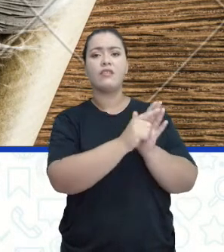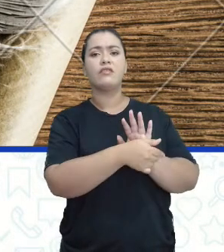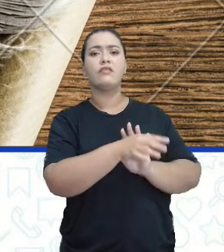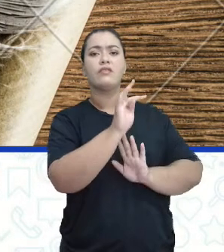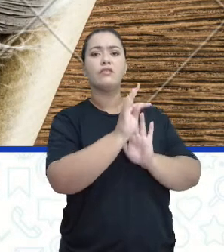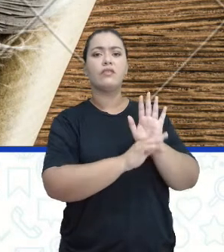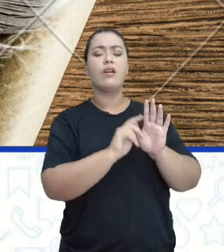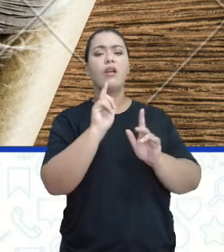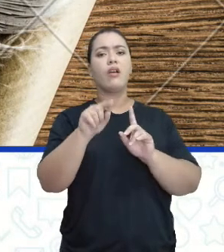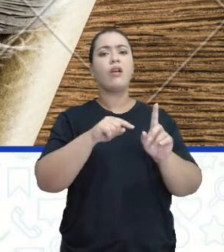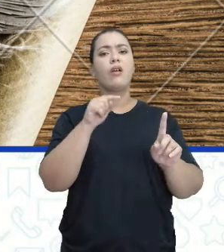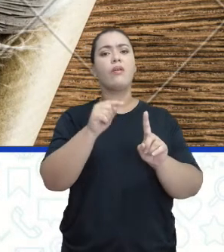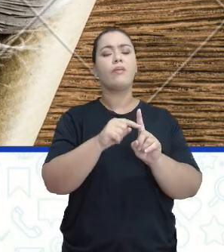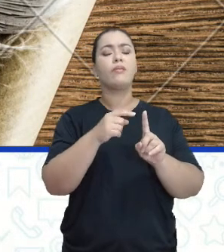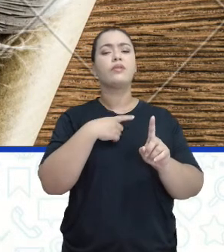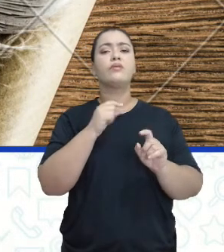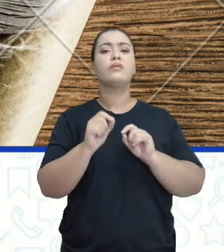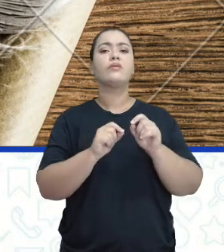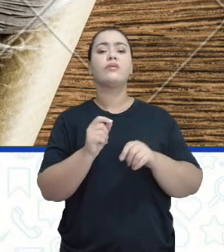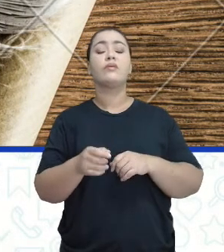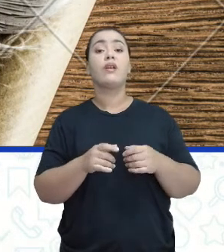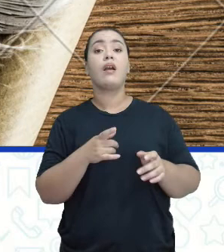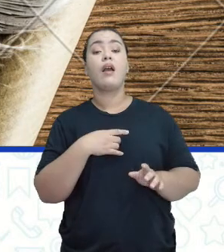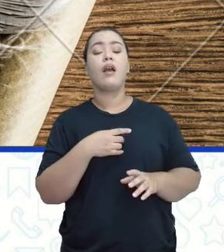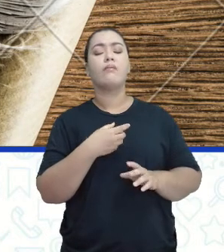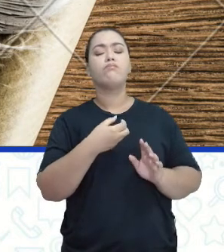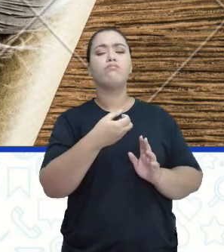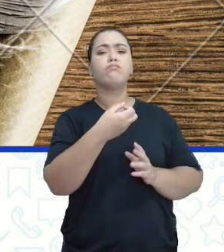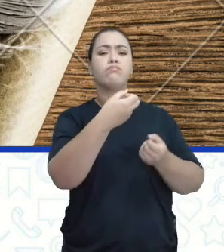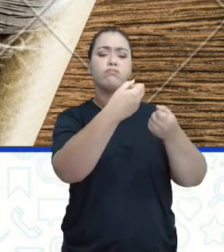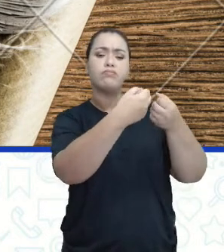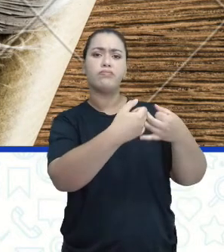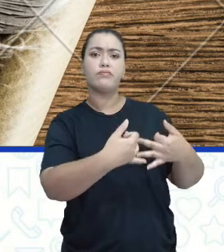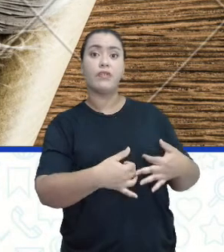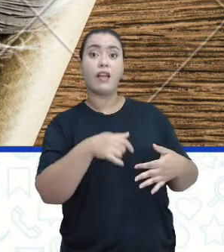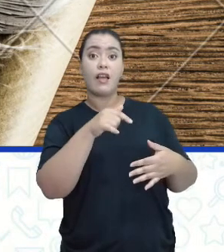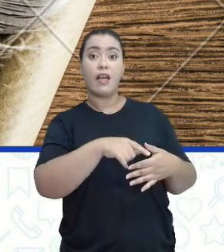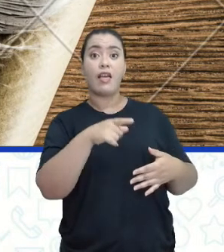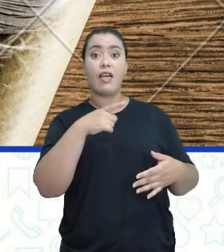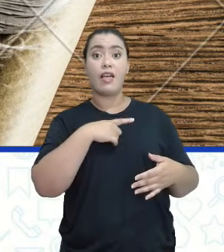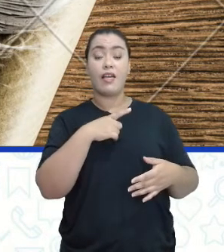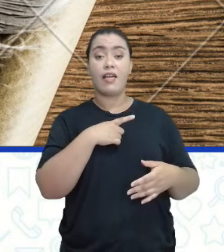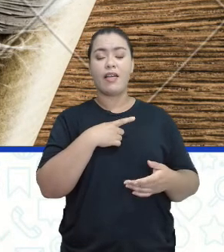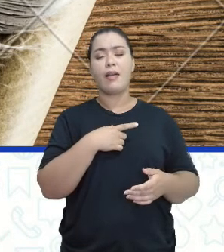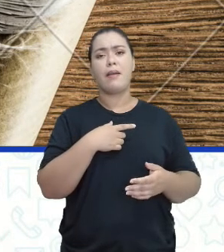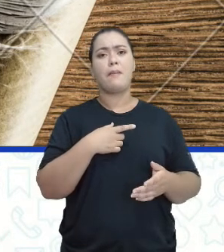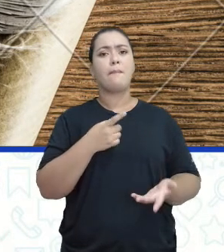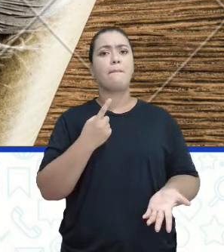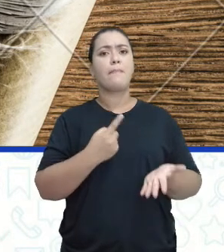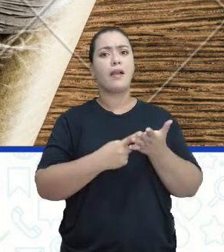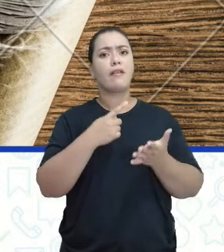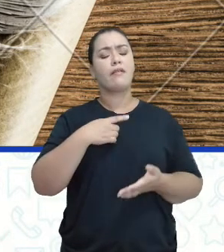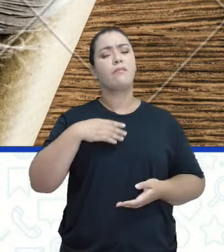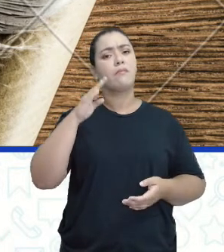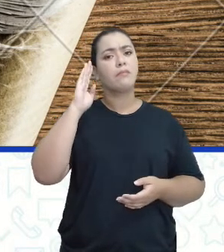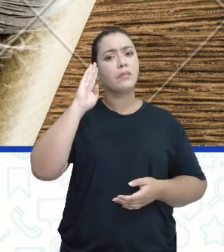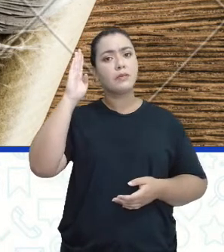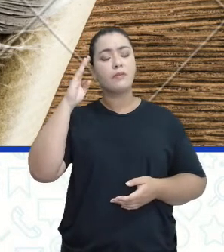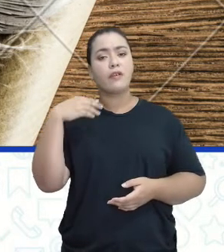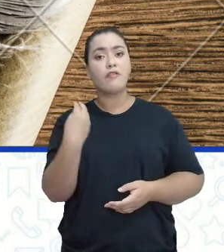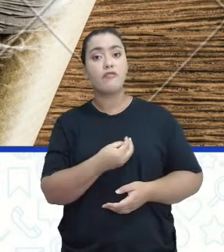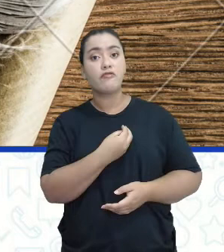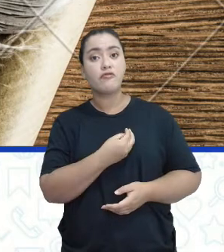objetivo relatar eventos marcantes da vida de uma pessoa. sejam de uma grande